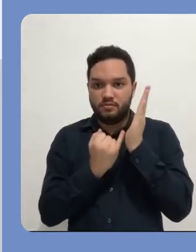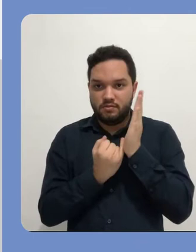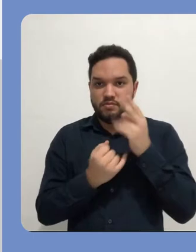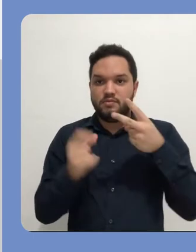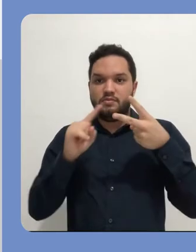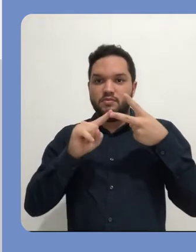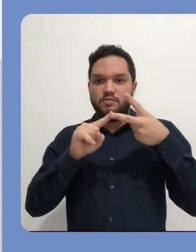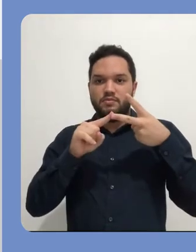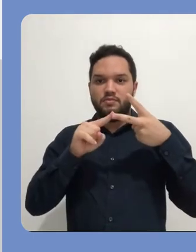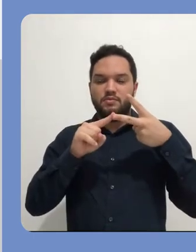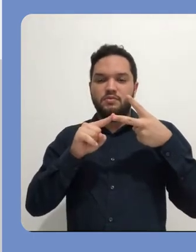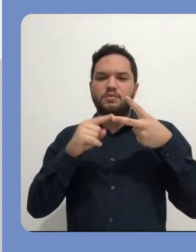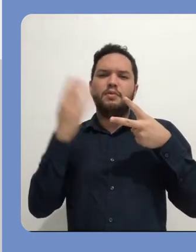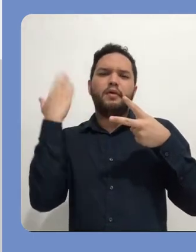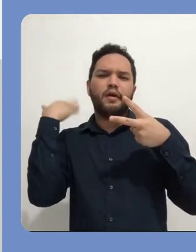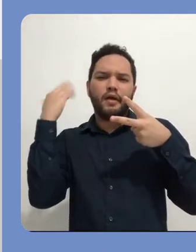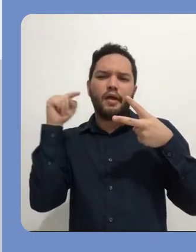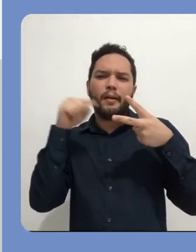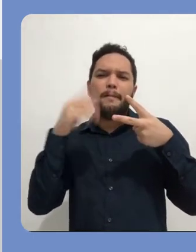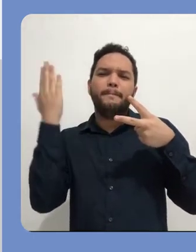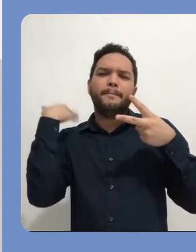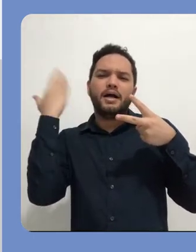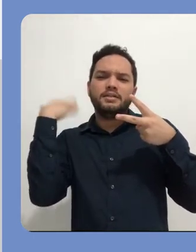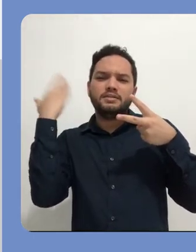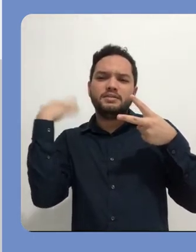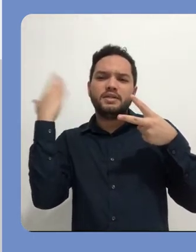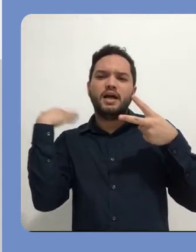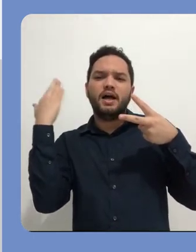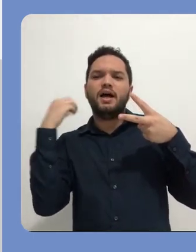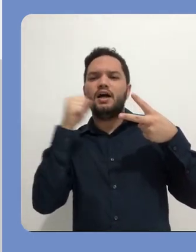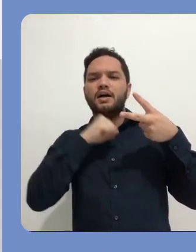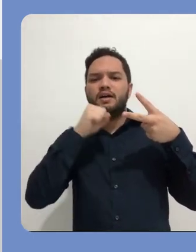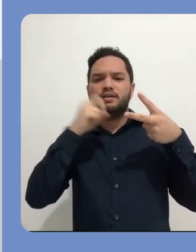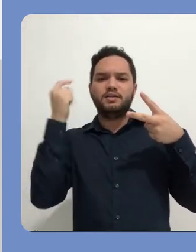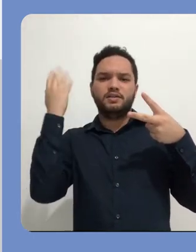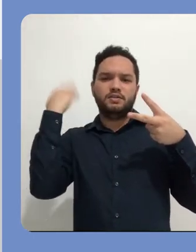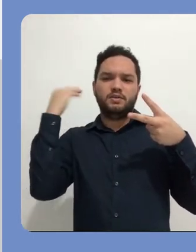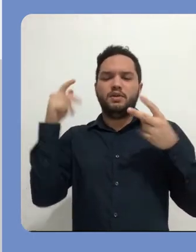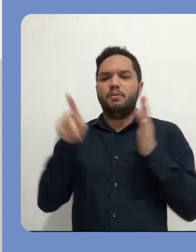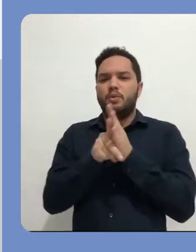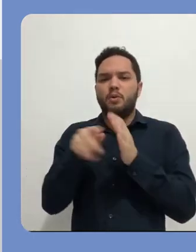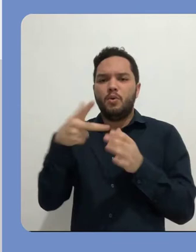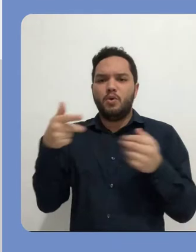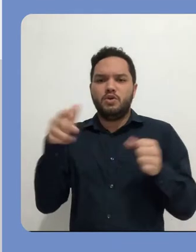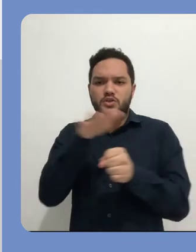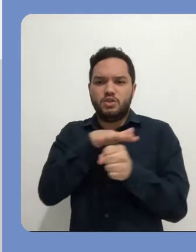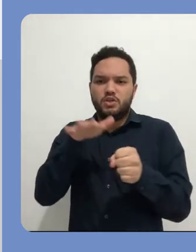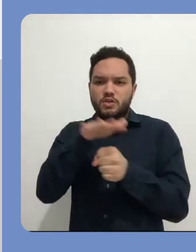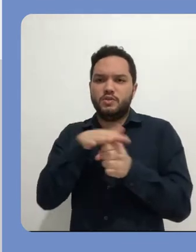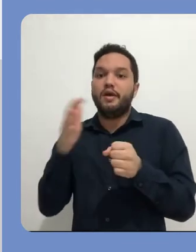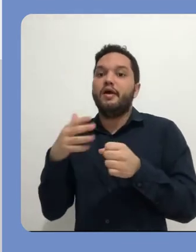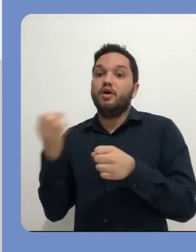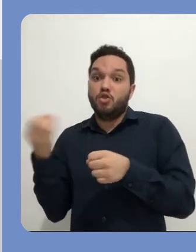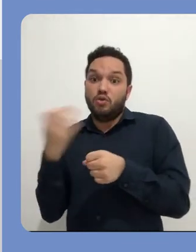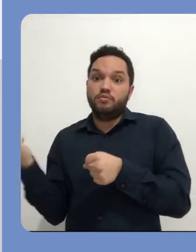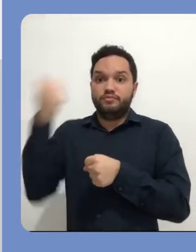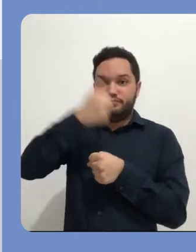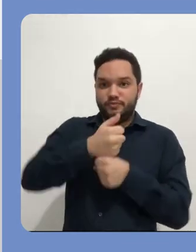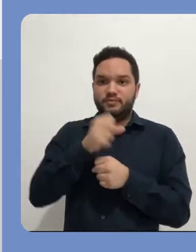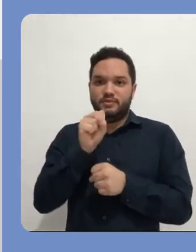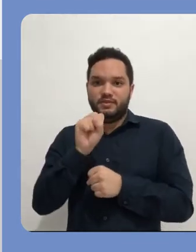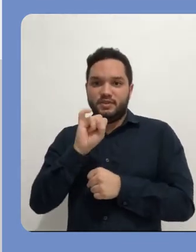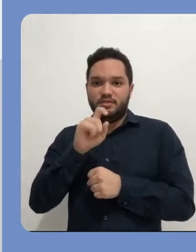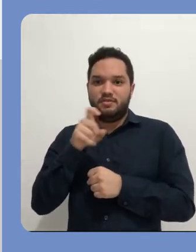provenientes do sistema de inscrições, Notes, que é o antigo sistema de gerenciamento de atividades de